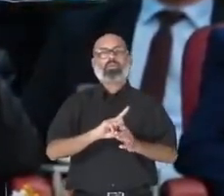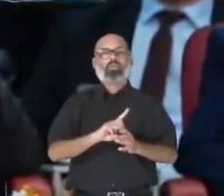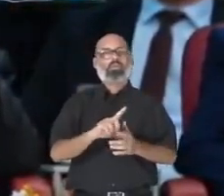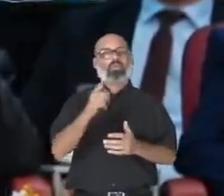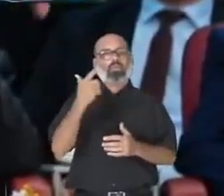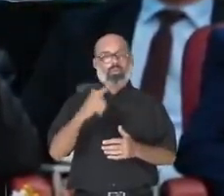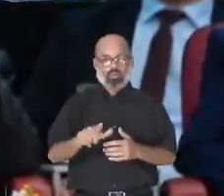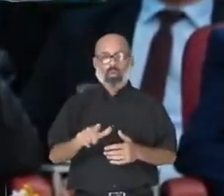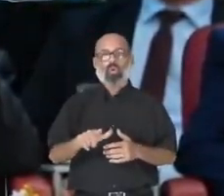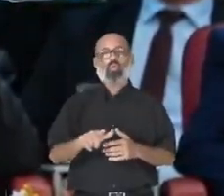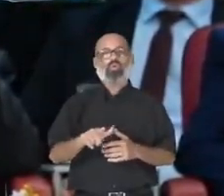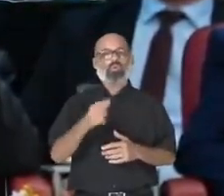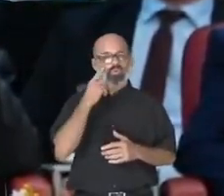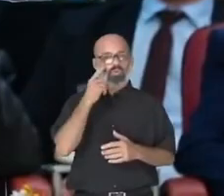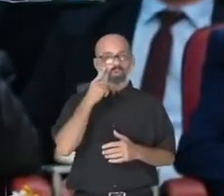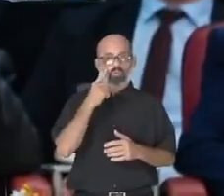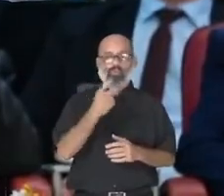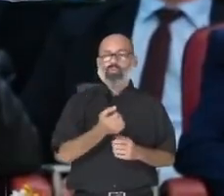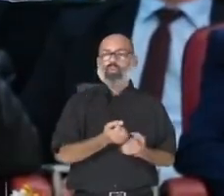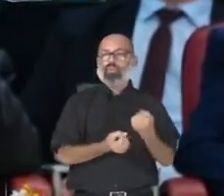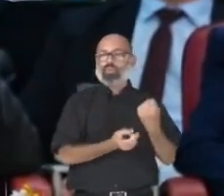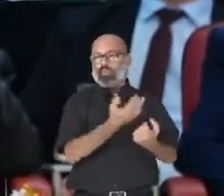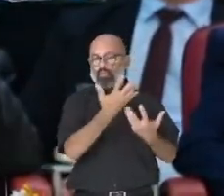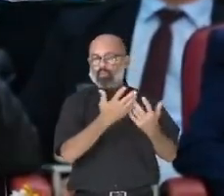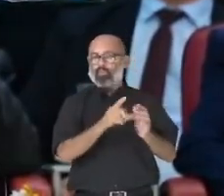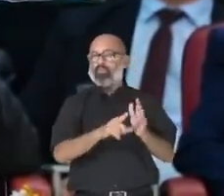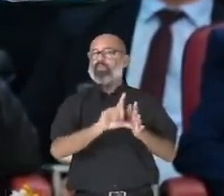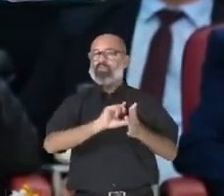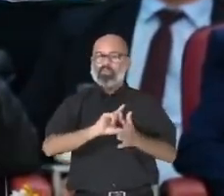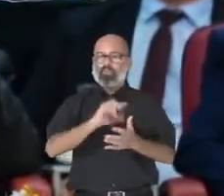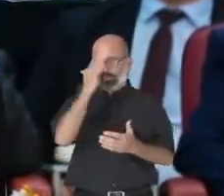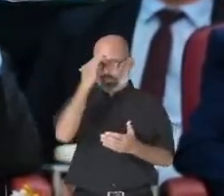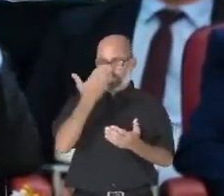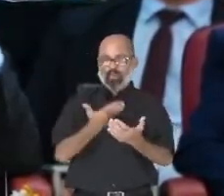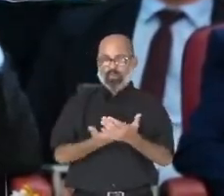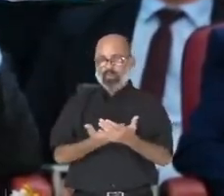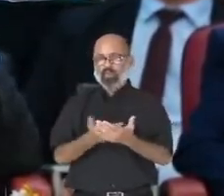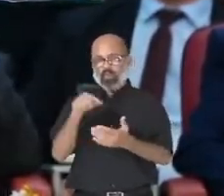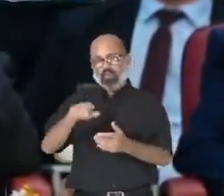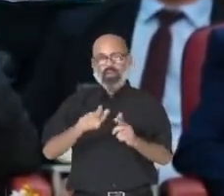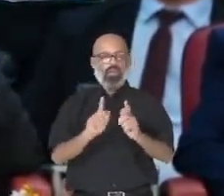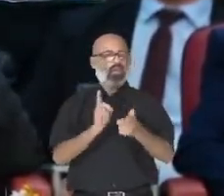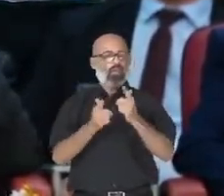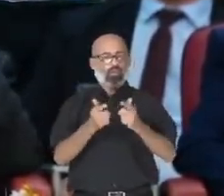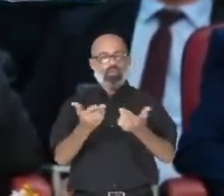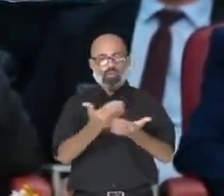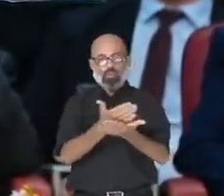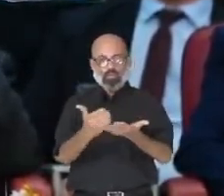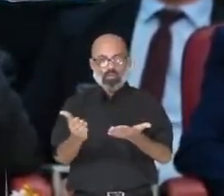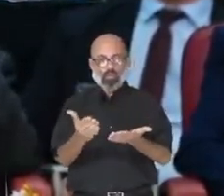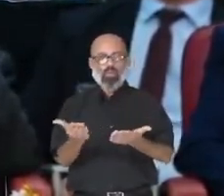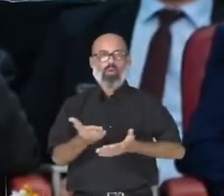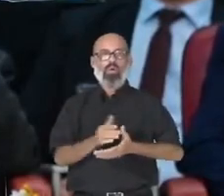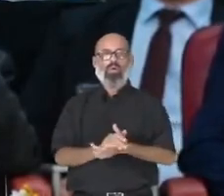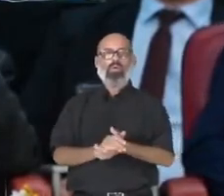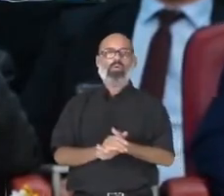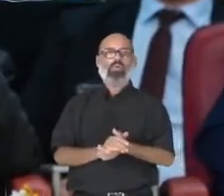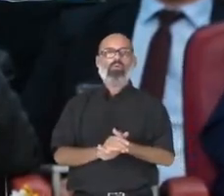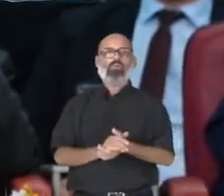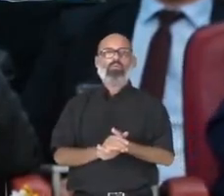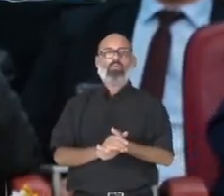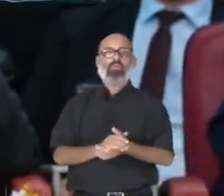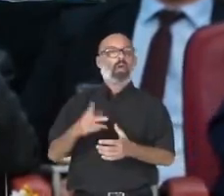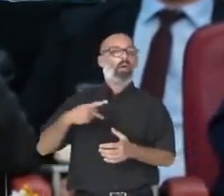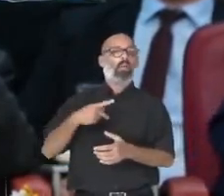Repito, vai haver um avivamento antes disso, e acredito que está começando aqui nos Gideões essa noite. Ora, eu cheguei aqui e foram me